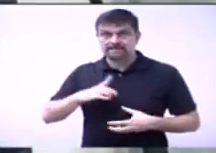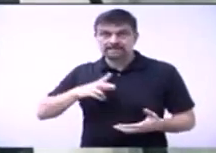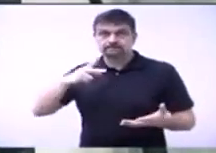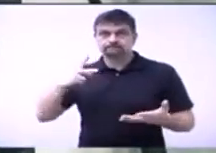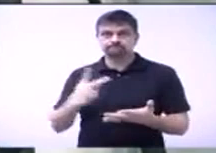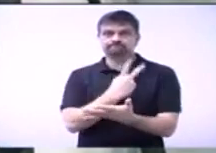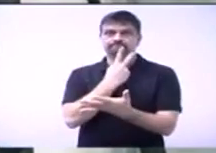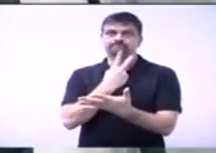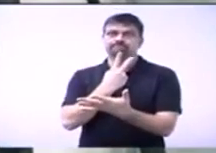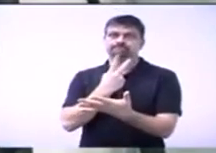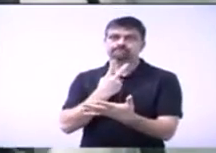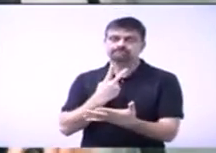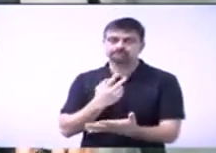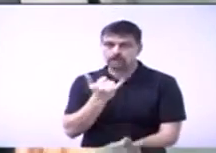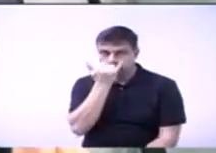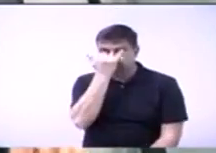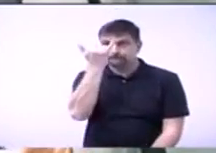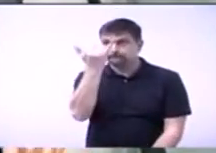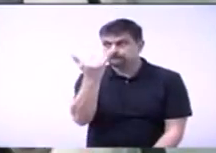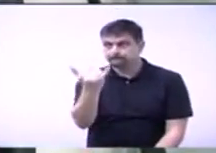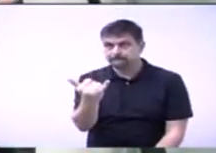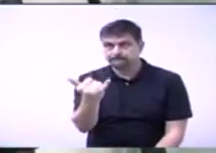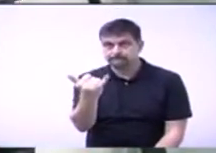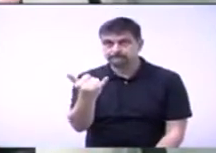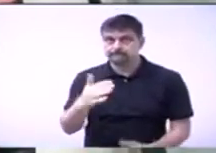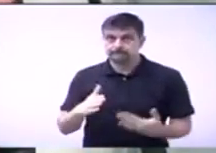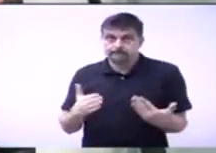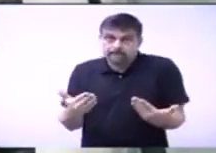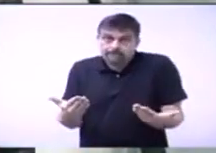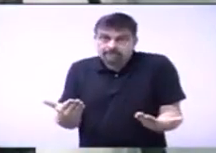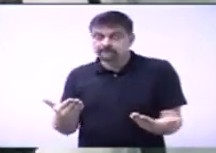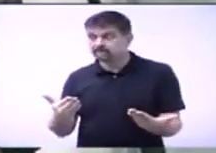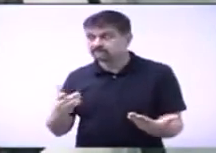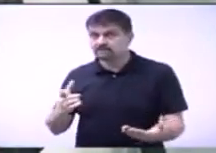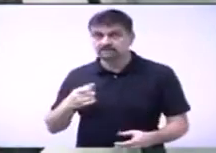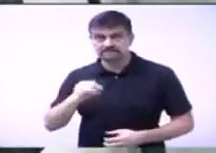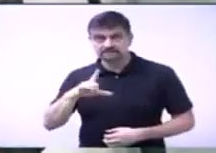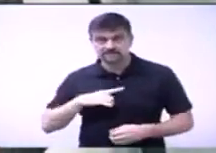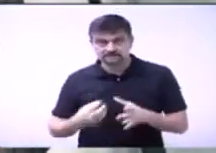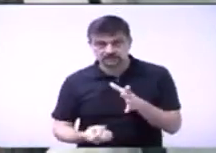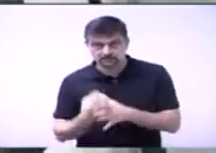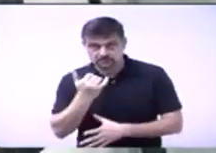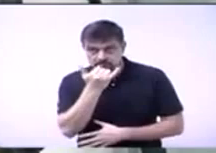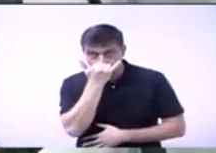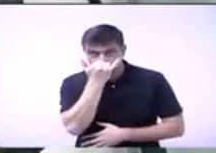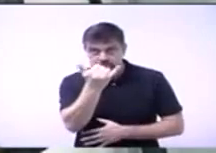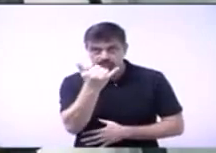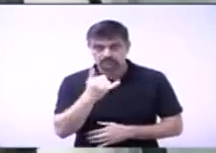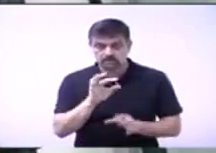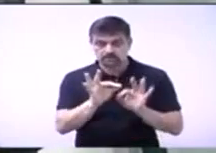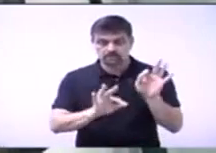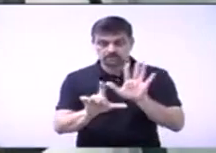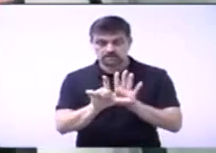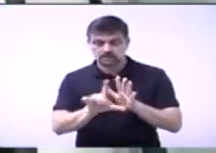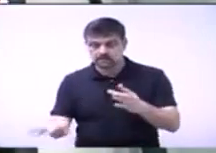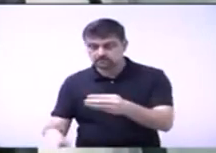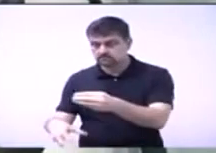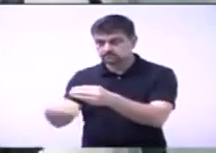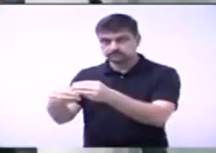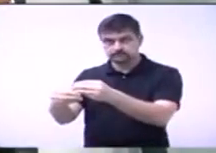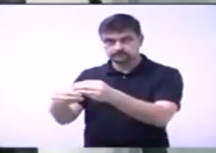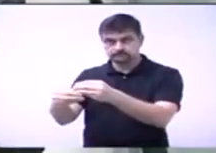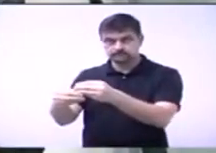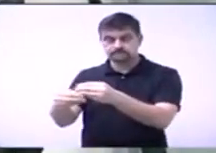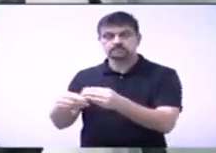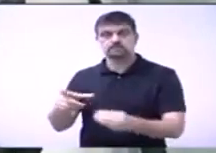cometido uma gafe dessa, não é? Mas, independente de qualquer coisa, se eventualmente elas se complementam como eu entendo que